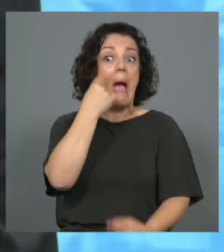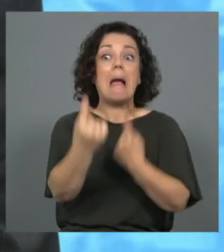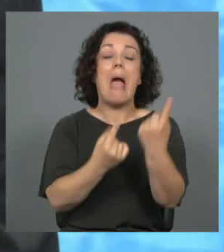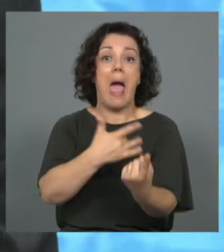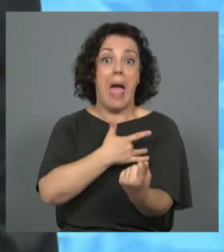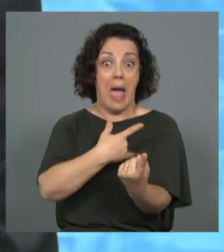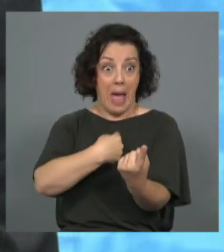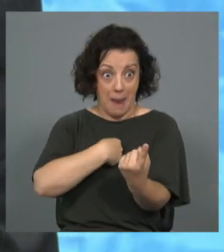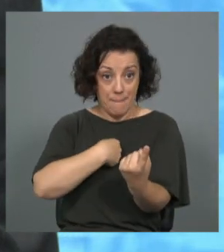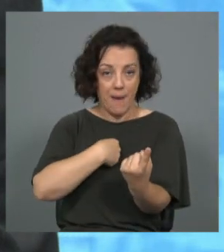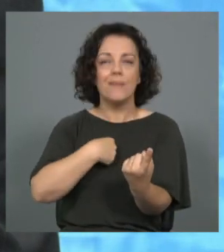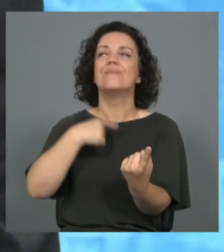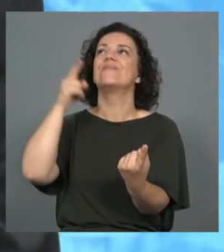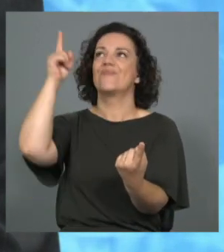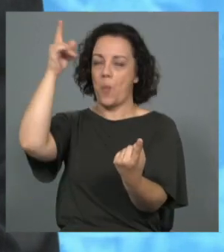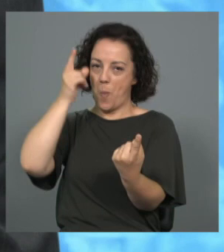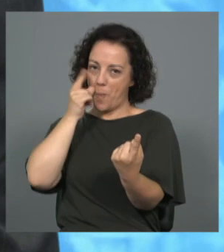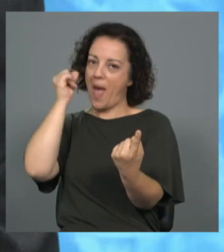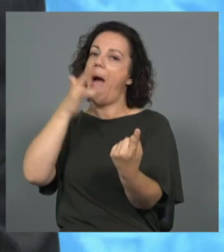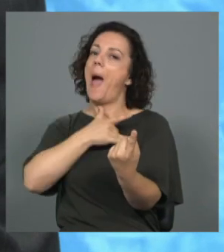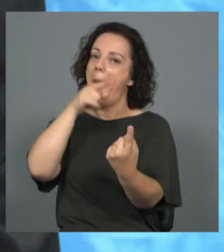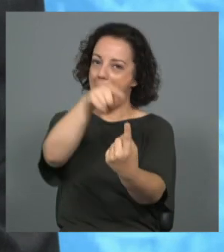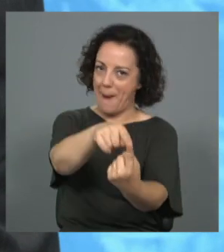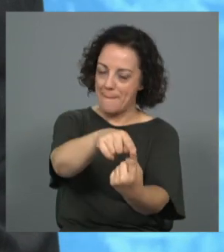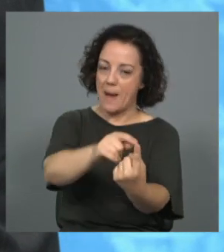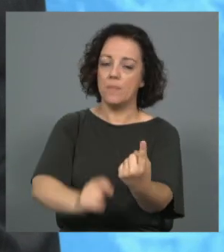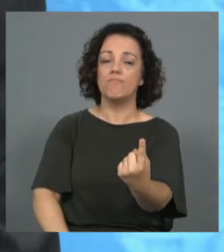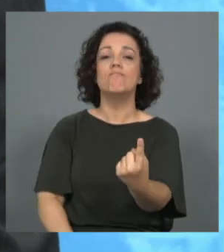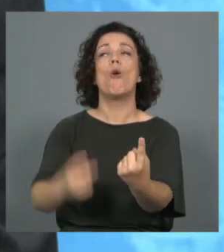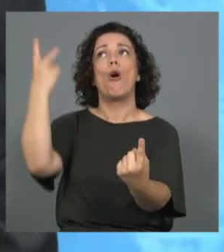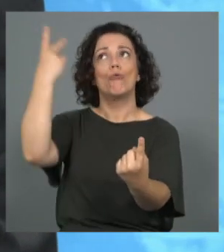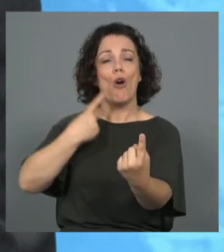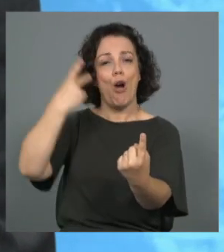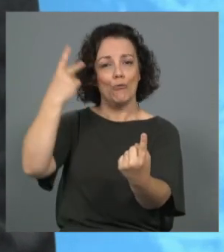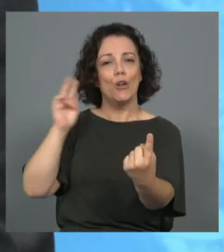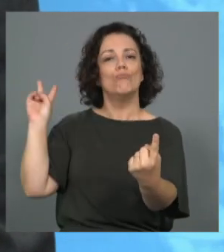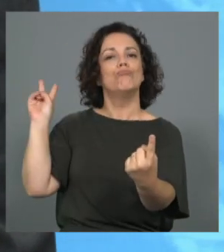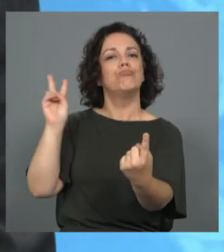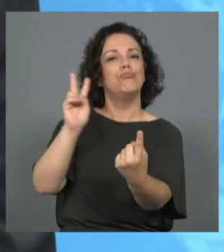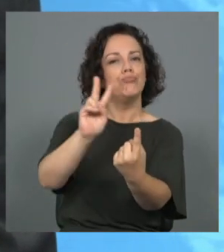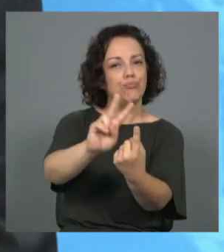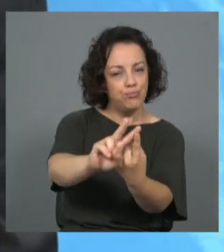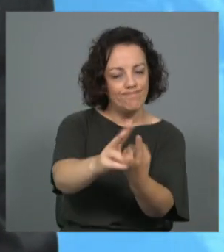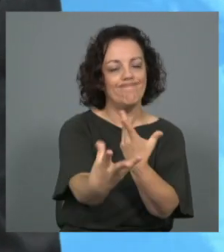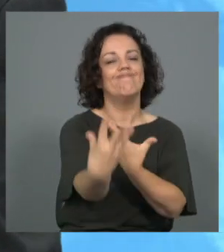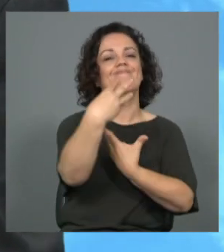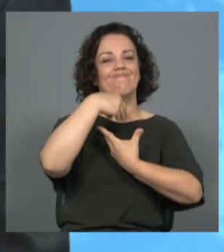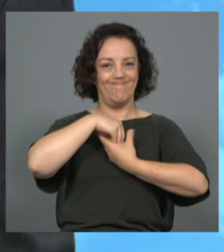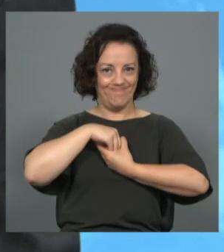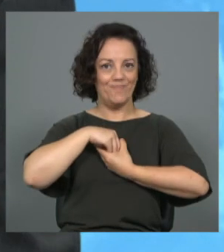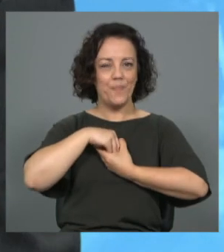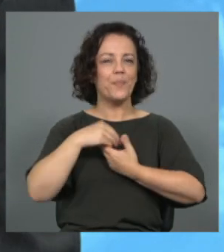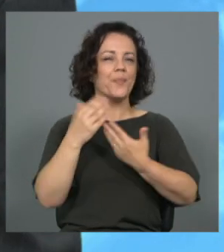o amará. E nós viremos a ele e faremos nele a nossa morada. Ou seja,